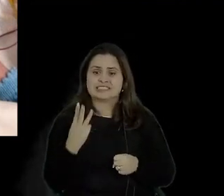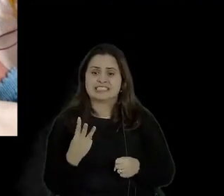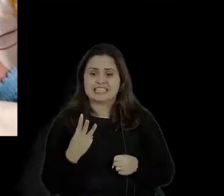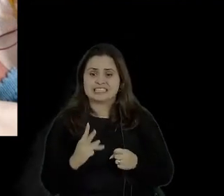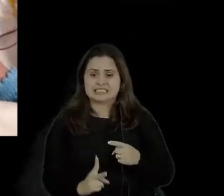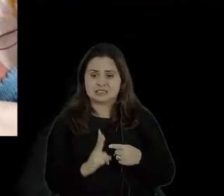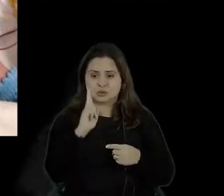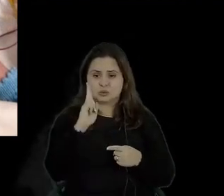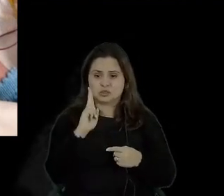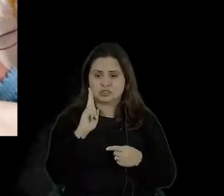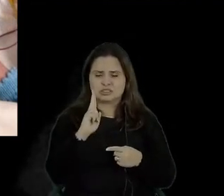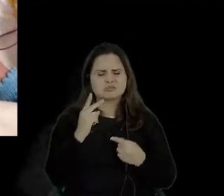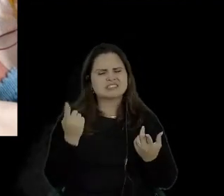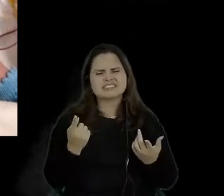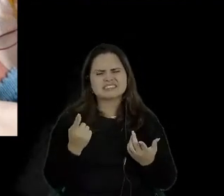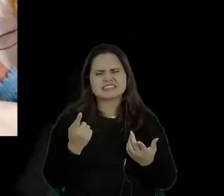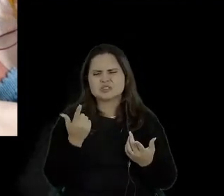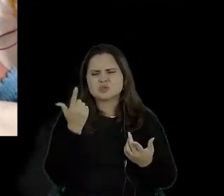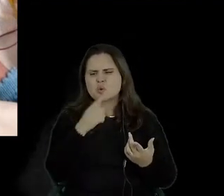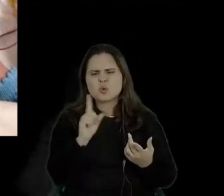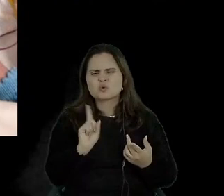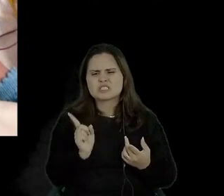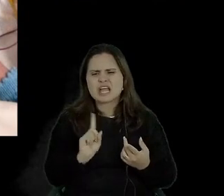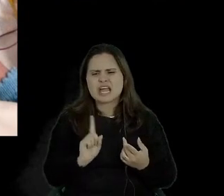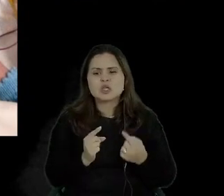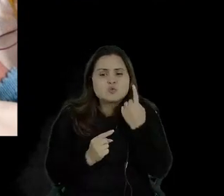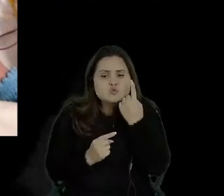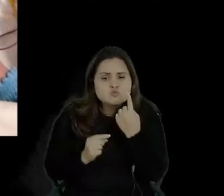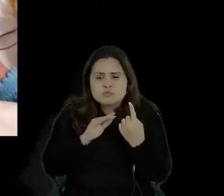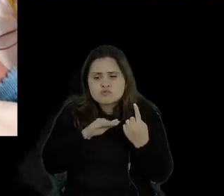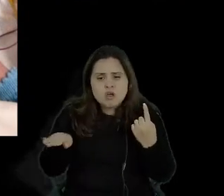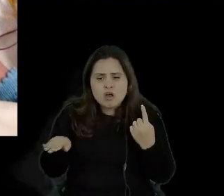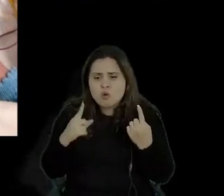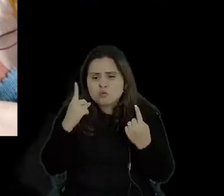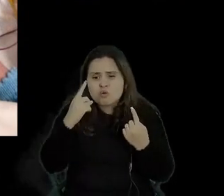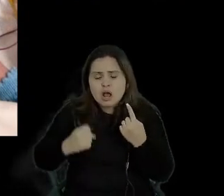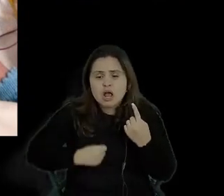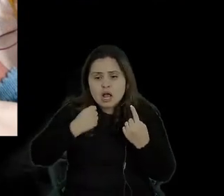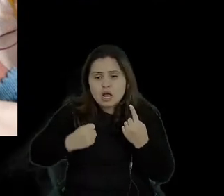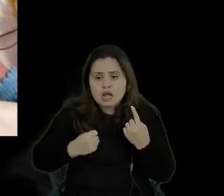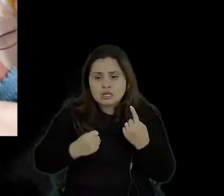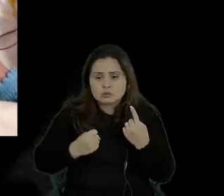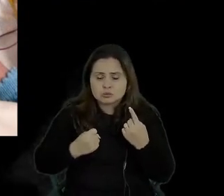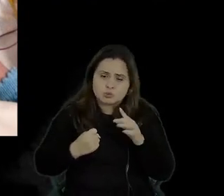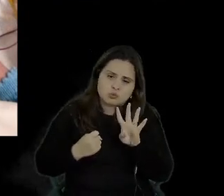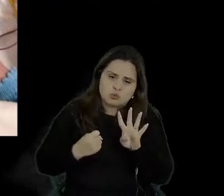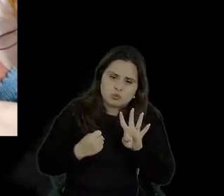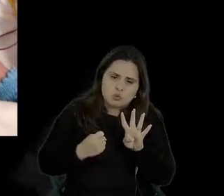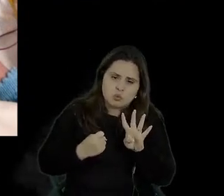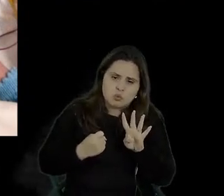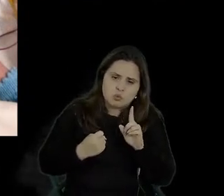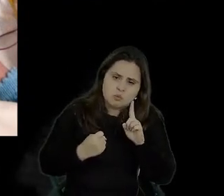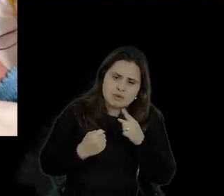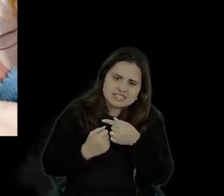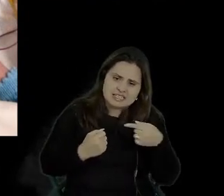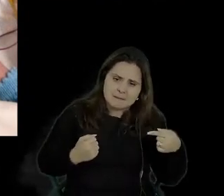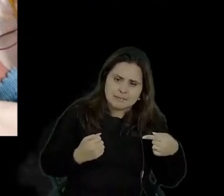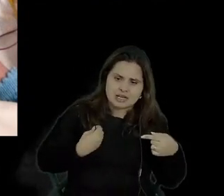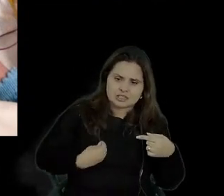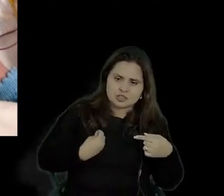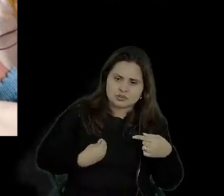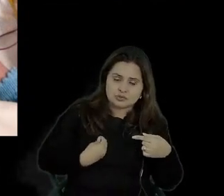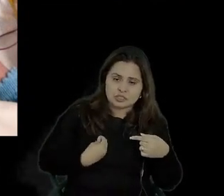Por que a gente não consegue fazer uma cirurgia só com 1 ano? Desculpa, com 1 semana de vida?